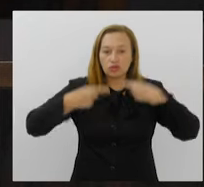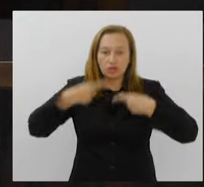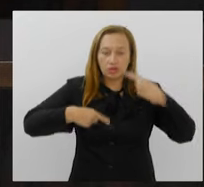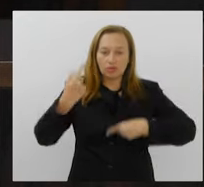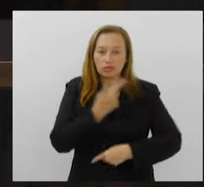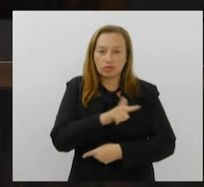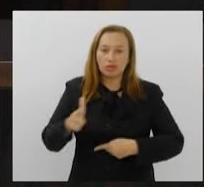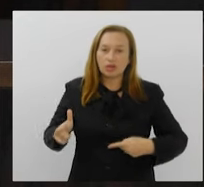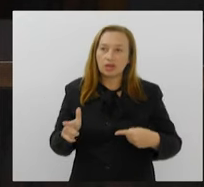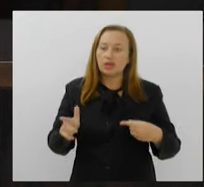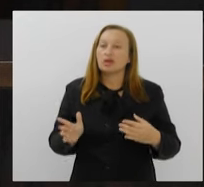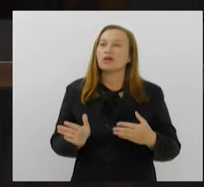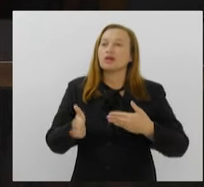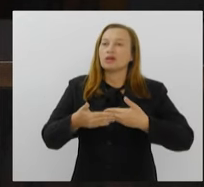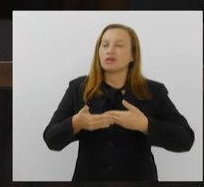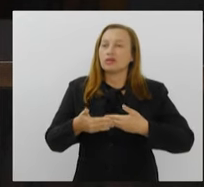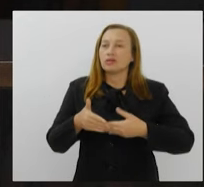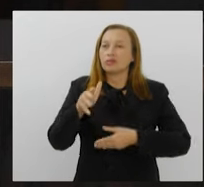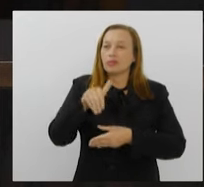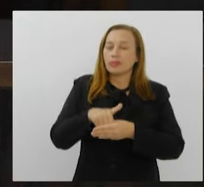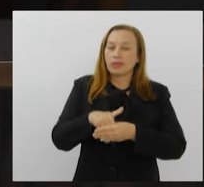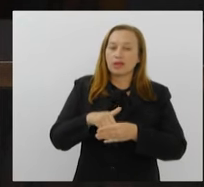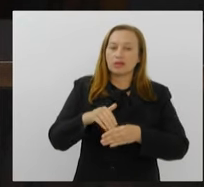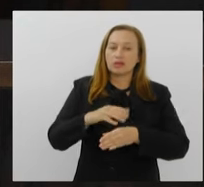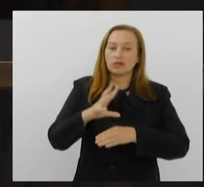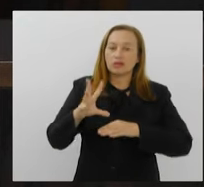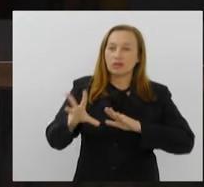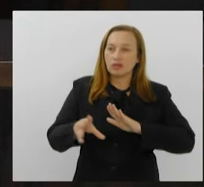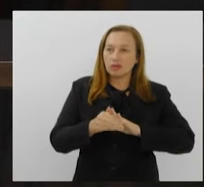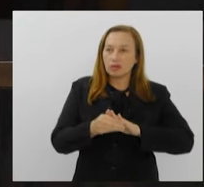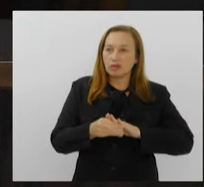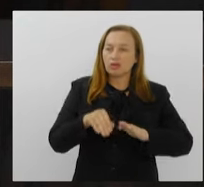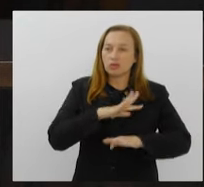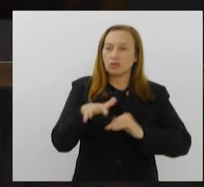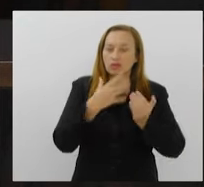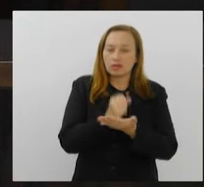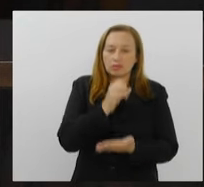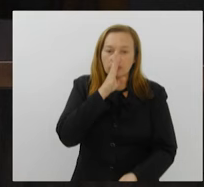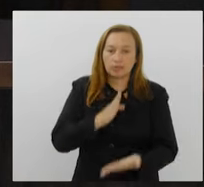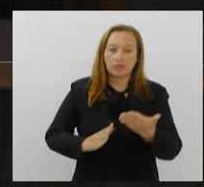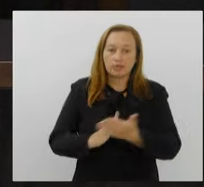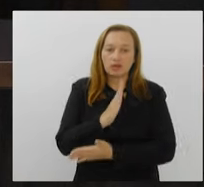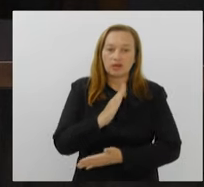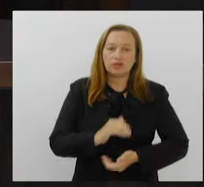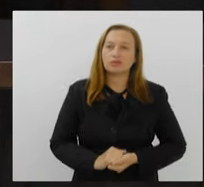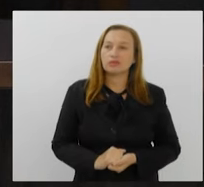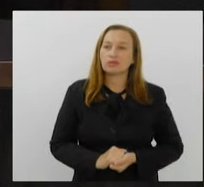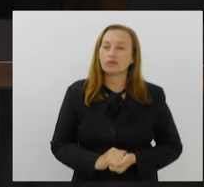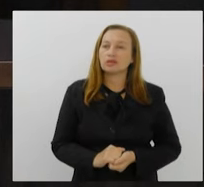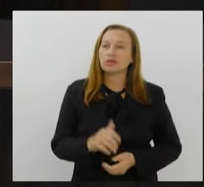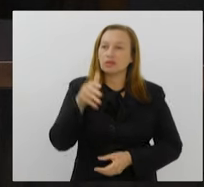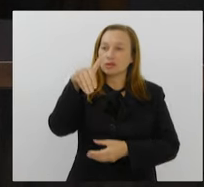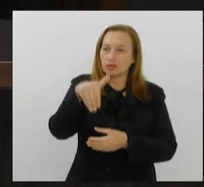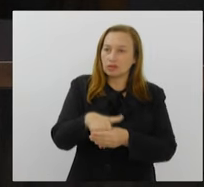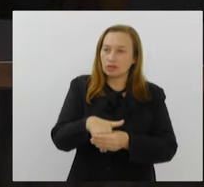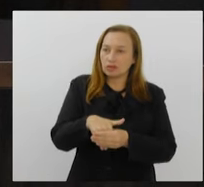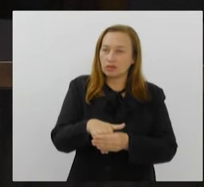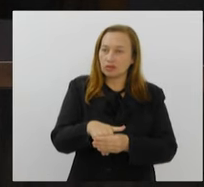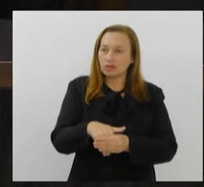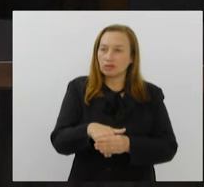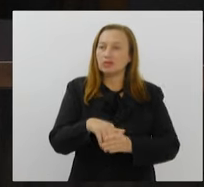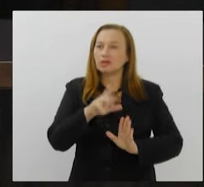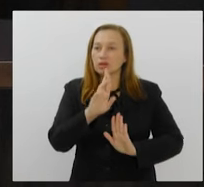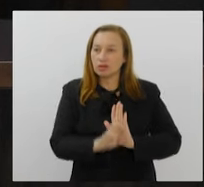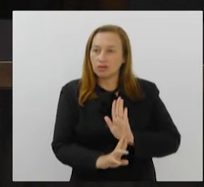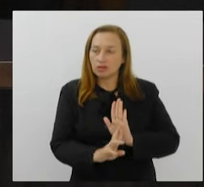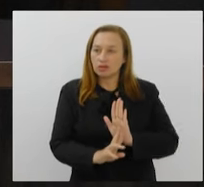queira discutir. Em votação, emenda de redação. Os senhores que aprovam, permaneçam com a comissão. Aprovado. Em votação, redação do